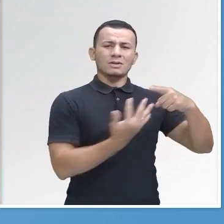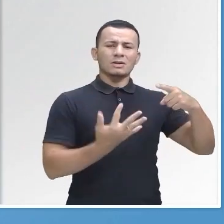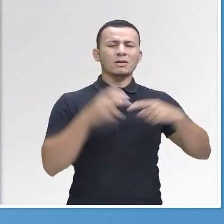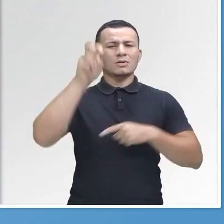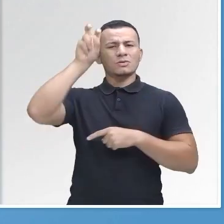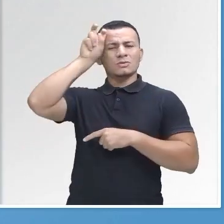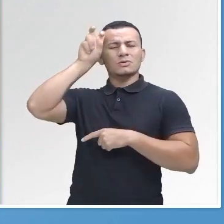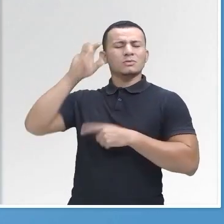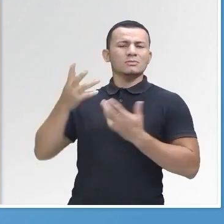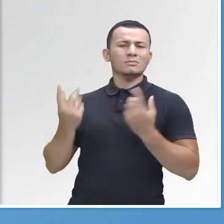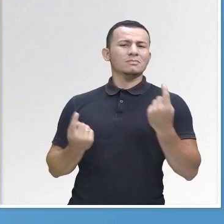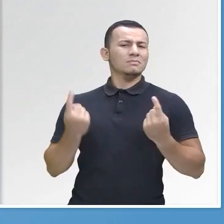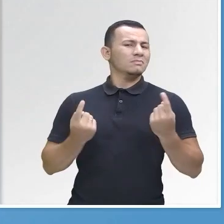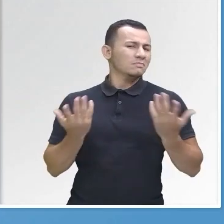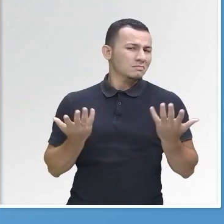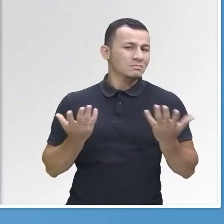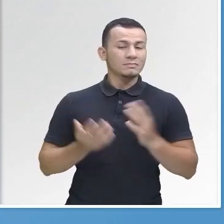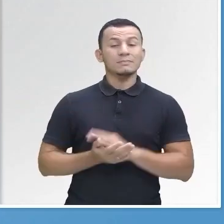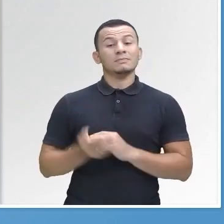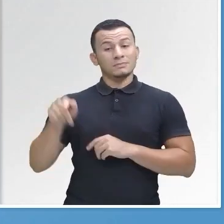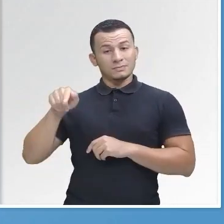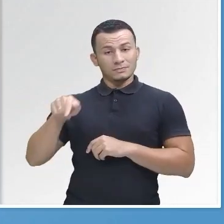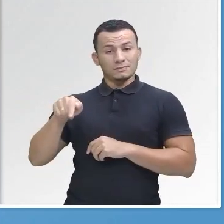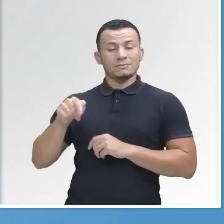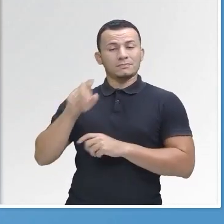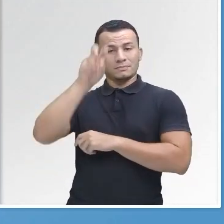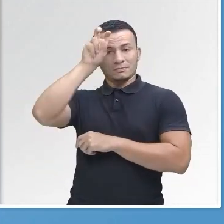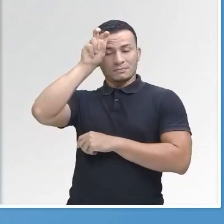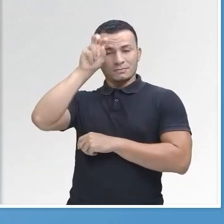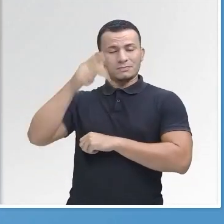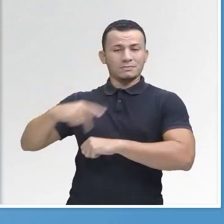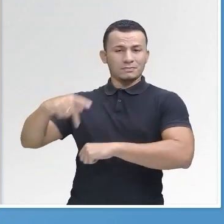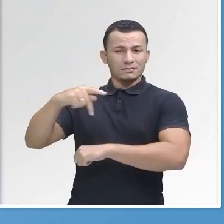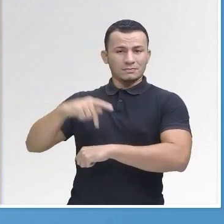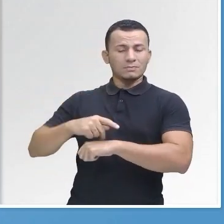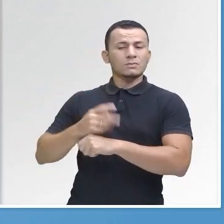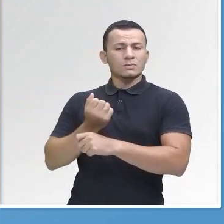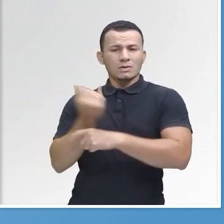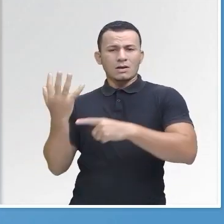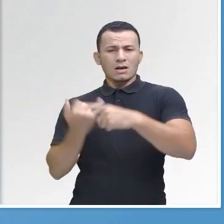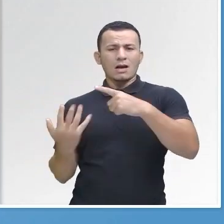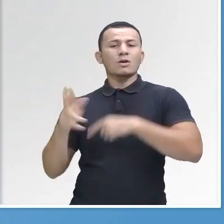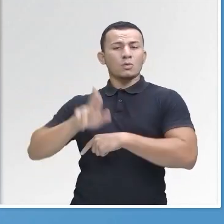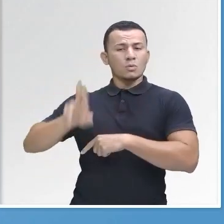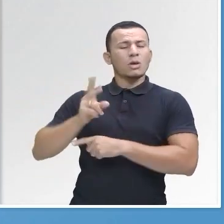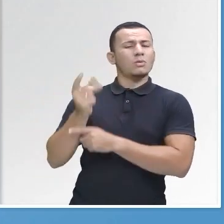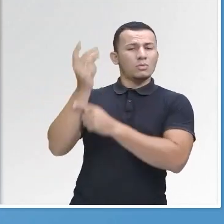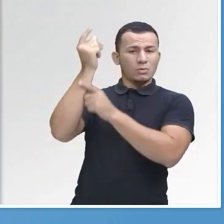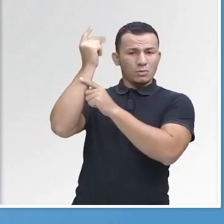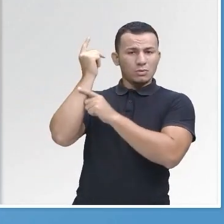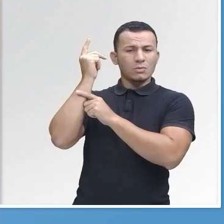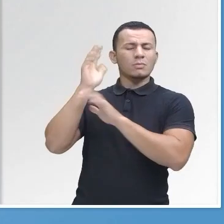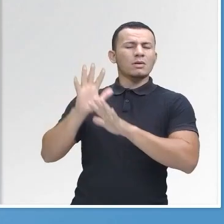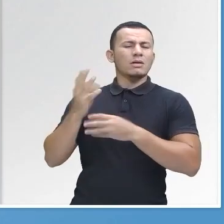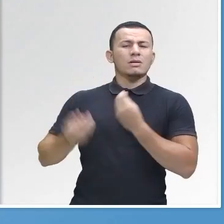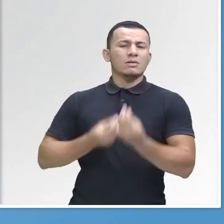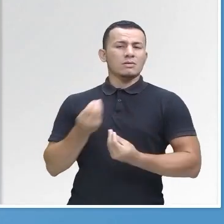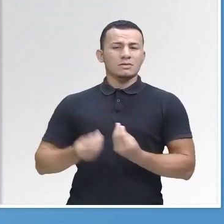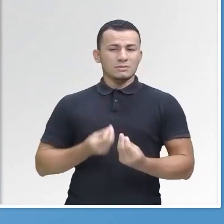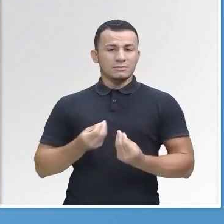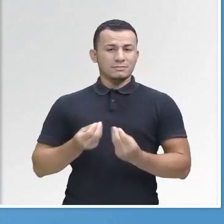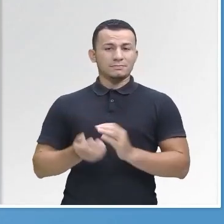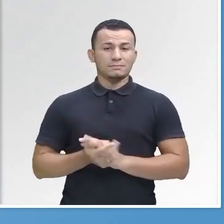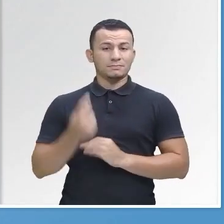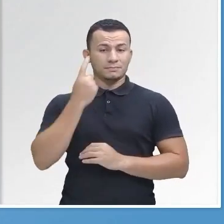tem tudo a ver. Esse povo extremamente inteligente começou a usar as frações naquela época. E como professor?